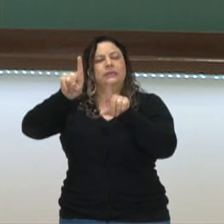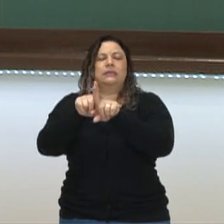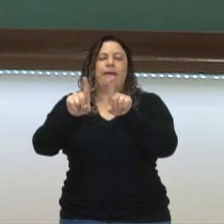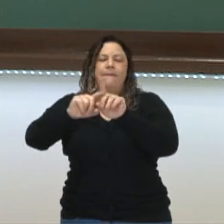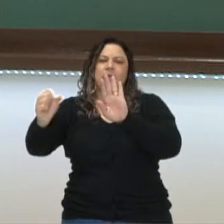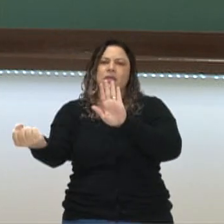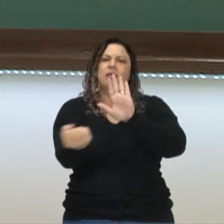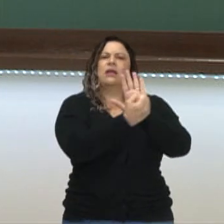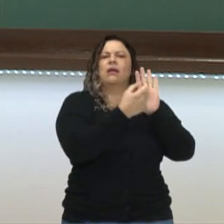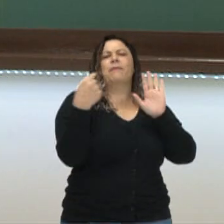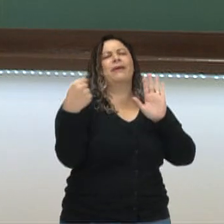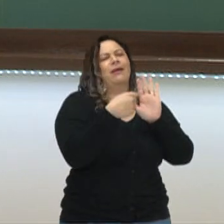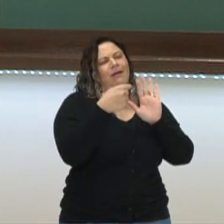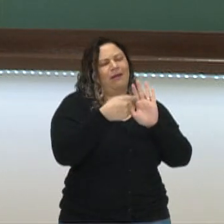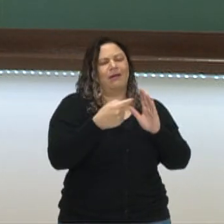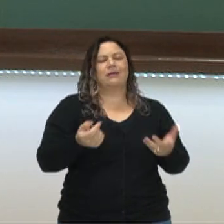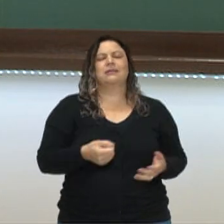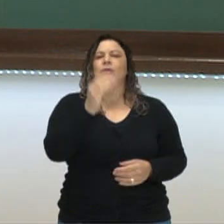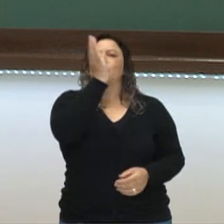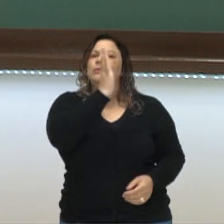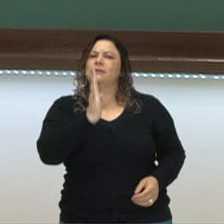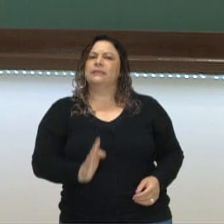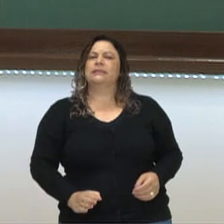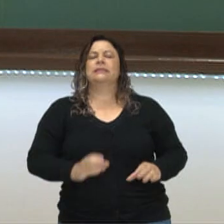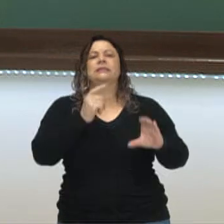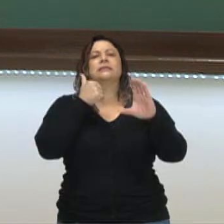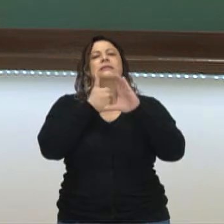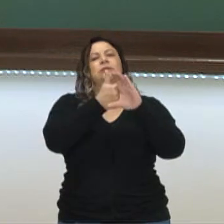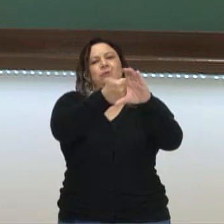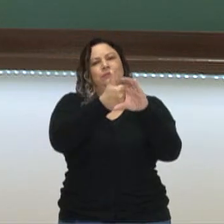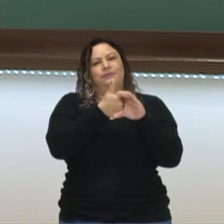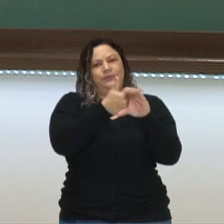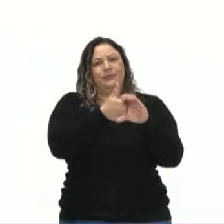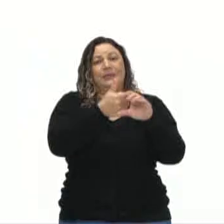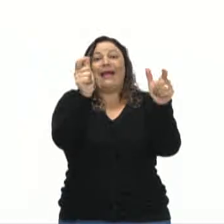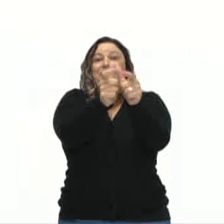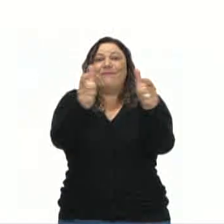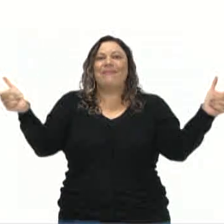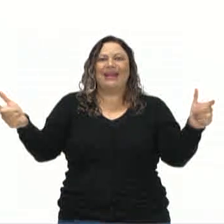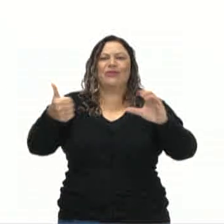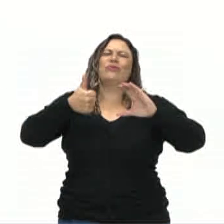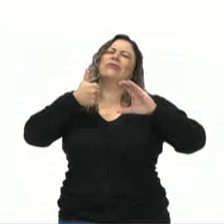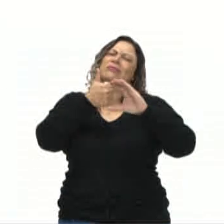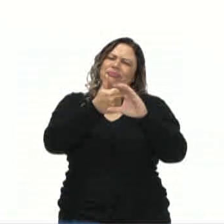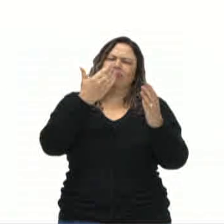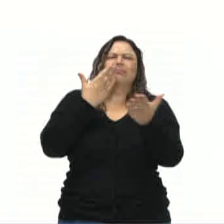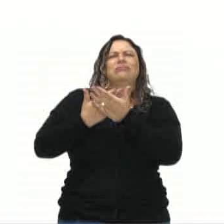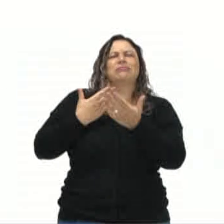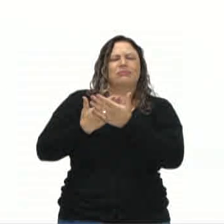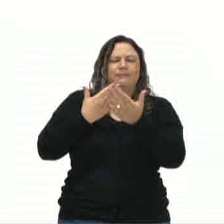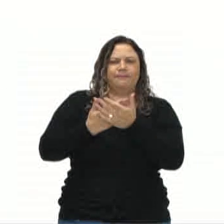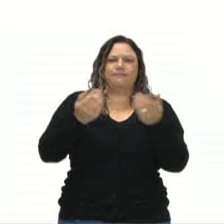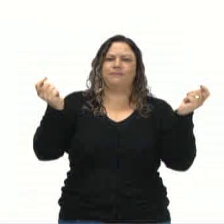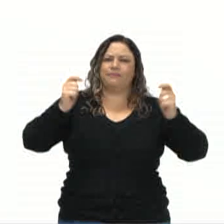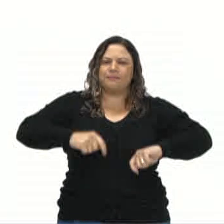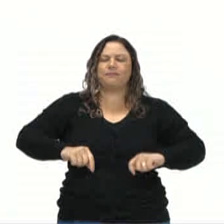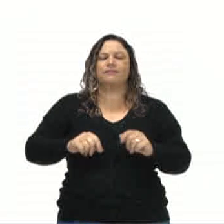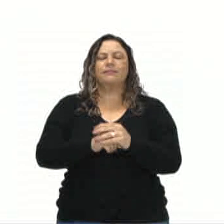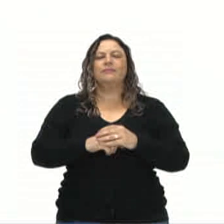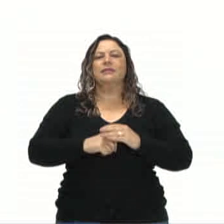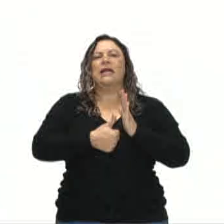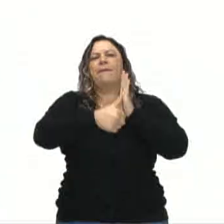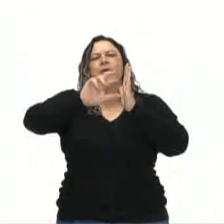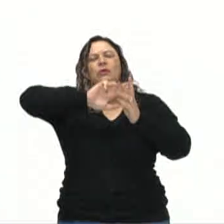Brasil ele tem uma maioria cristã. Estudar a história do cristianismo é compreender também a identidade nacional,